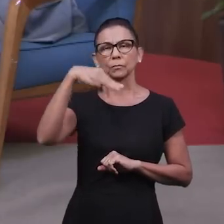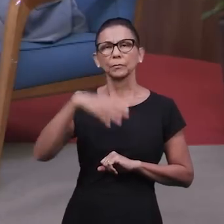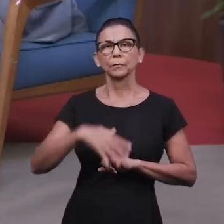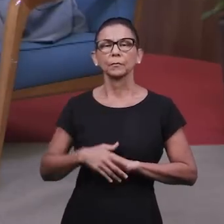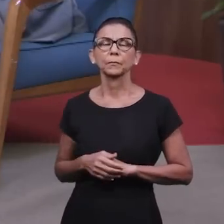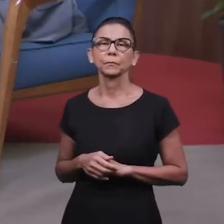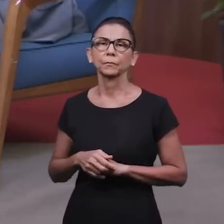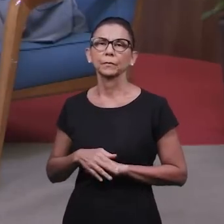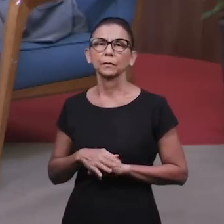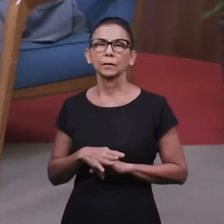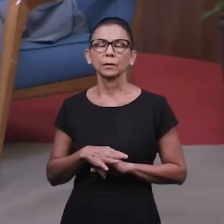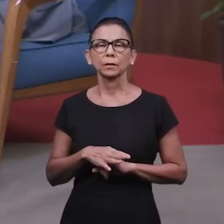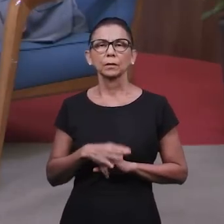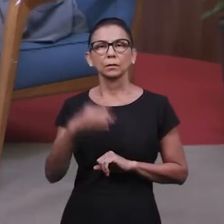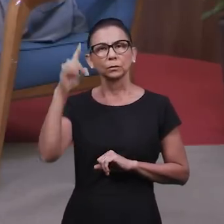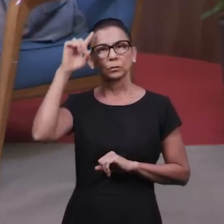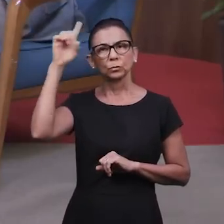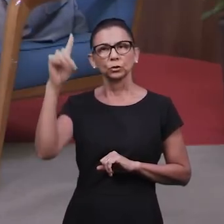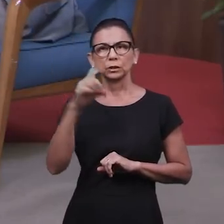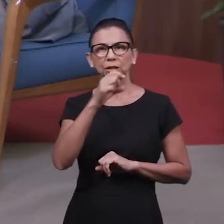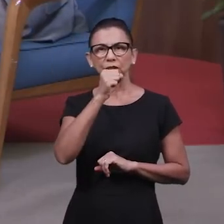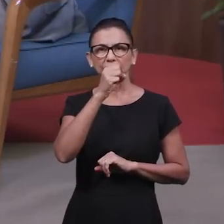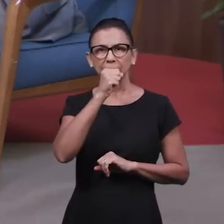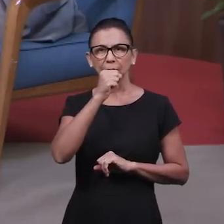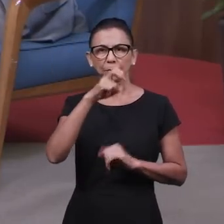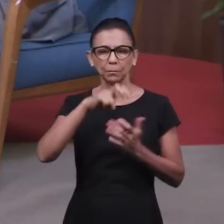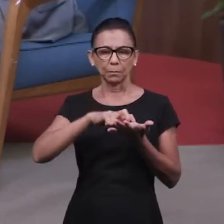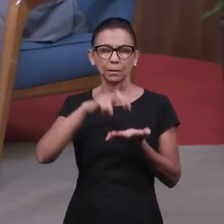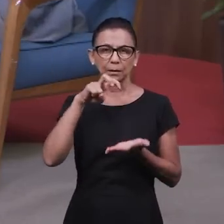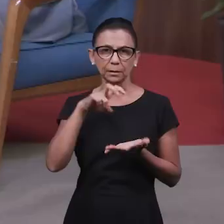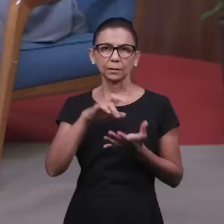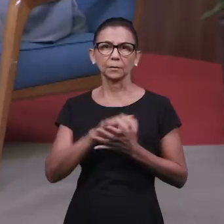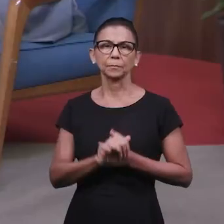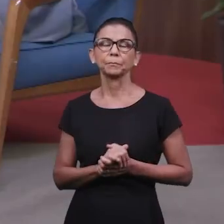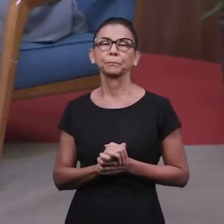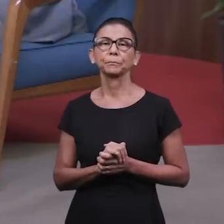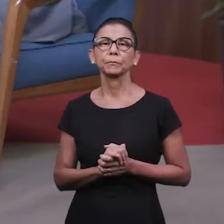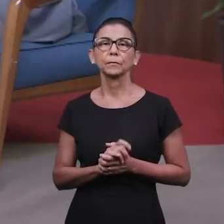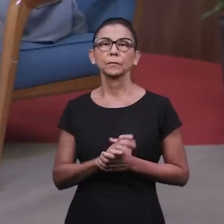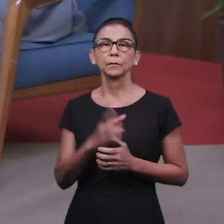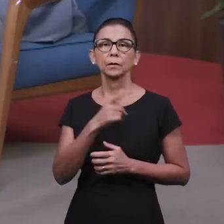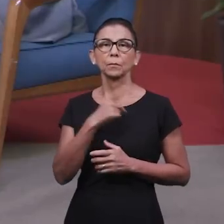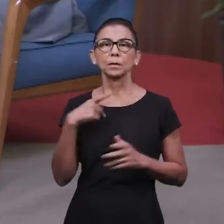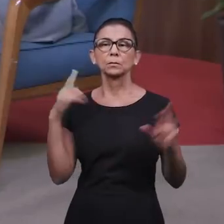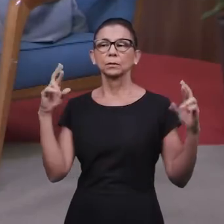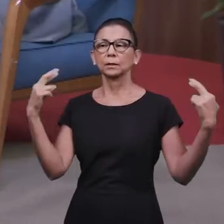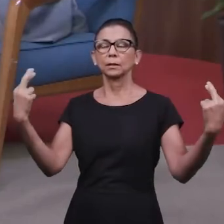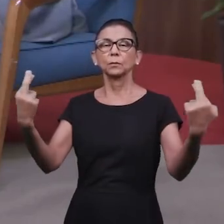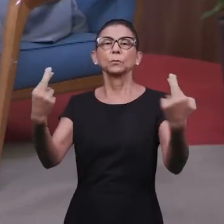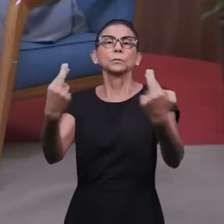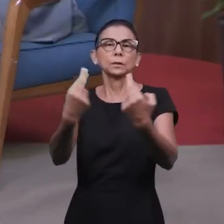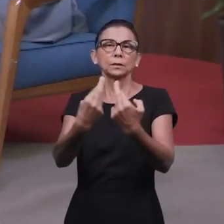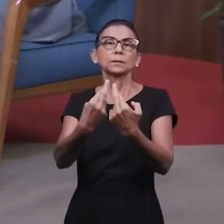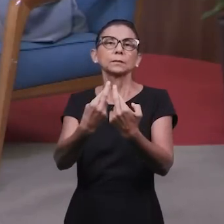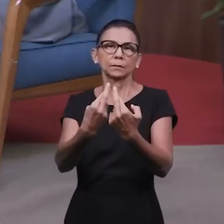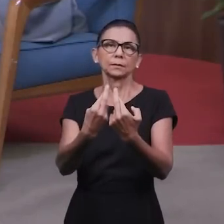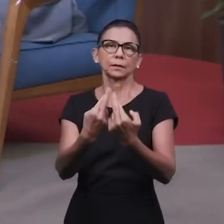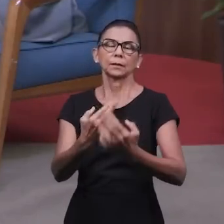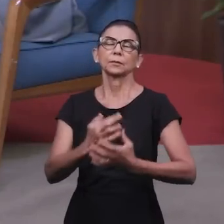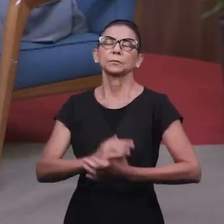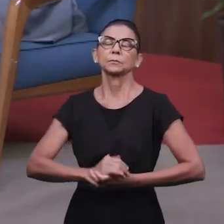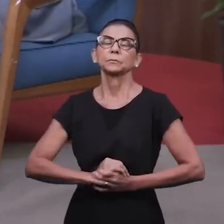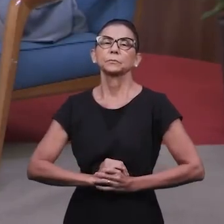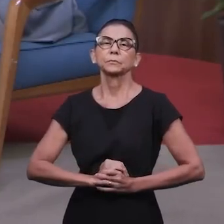manhã, antes do seminário começar, nós temos uma reunião de pastores. É isso. E nesse último seminário, inclusive, a